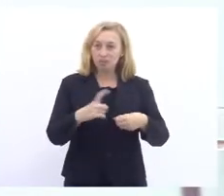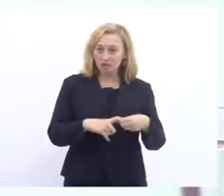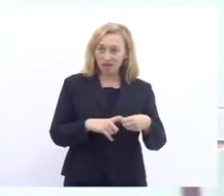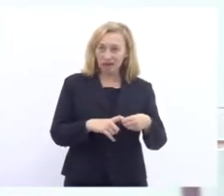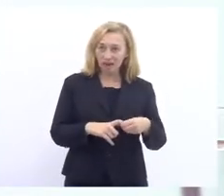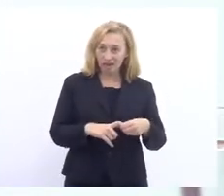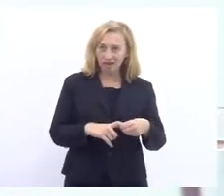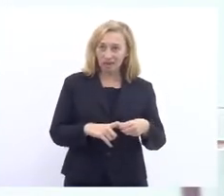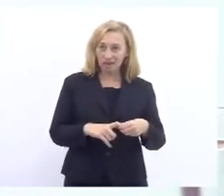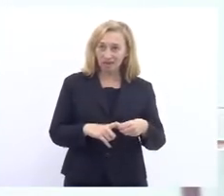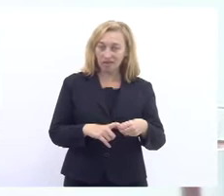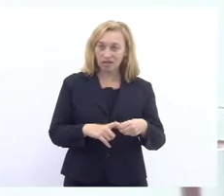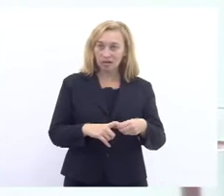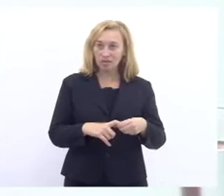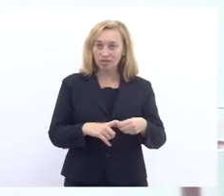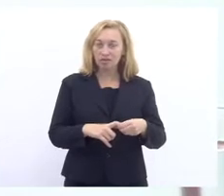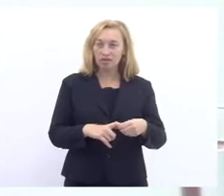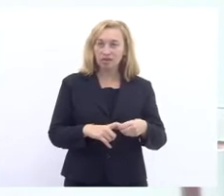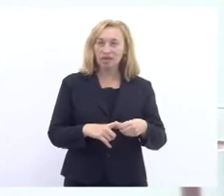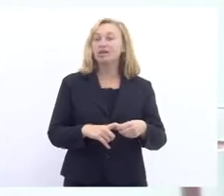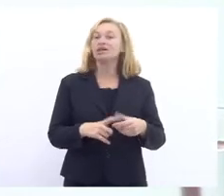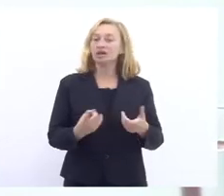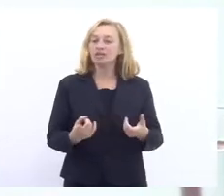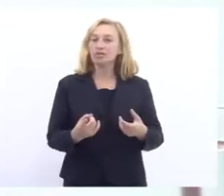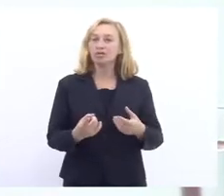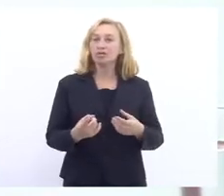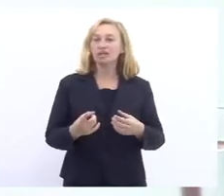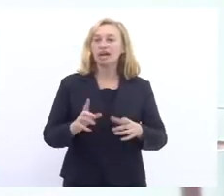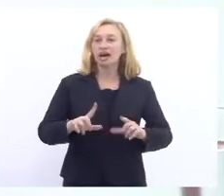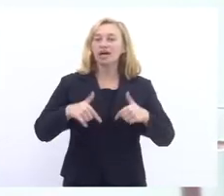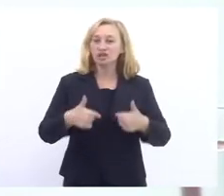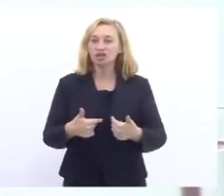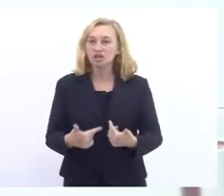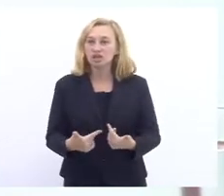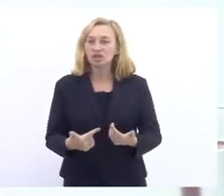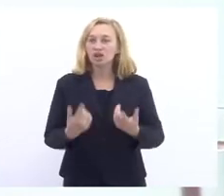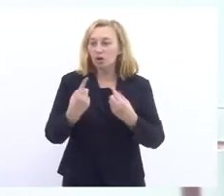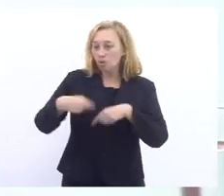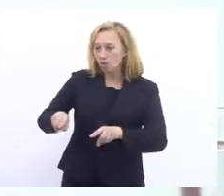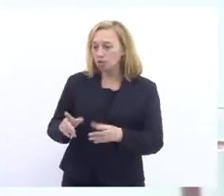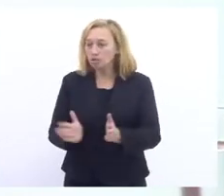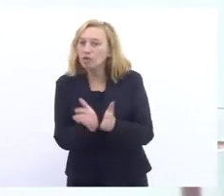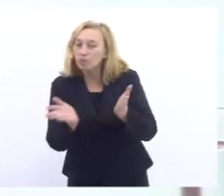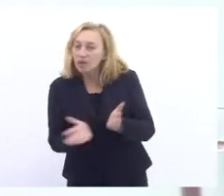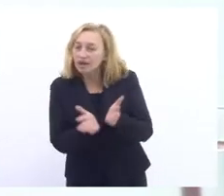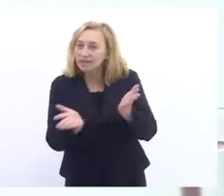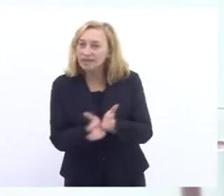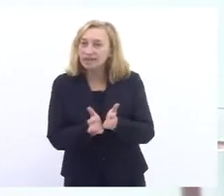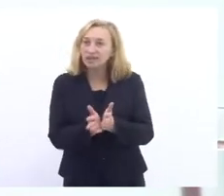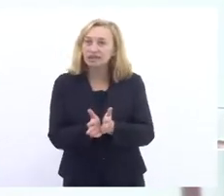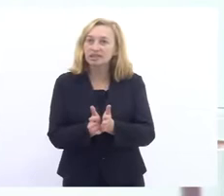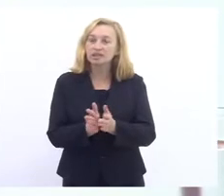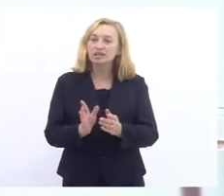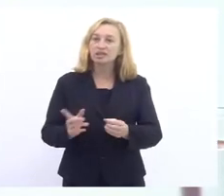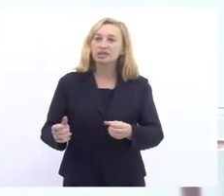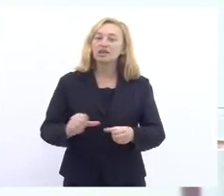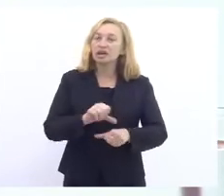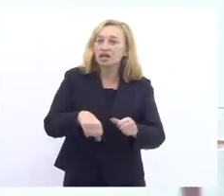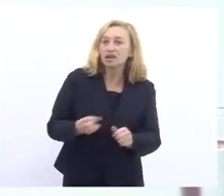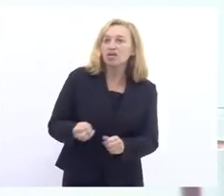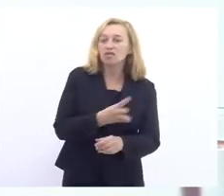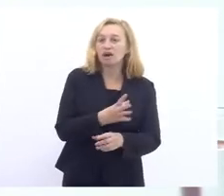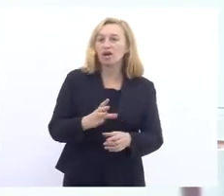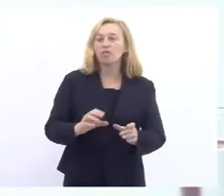agenda igualitarismo Neste País né enfrentar a desigualdade combater a pobreza a miséria por outro lado restaurar o estado